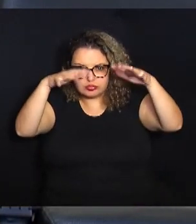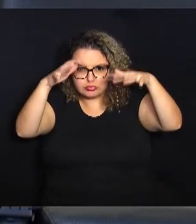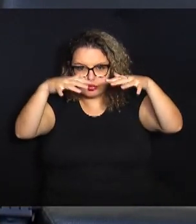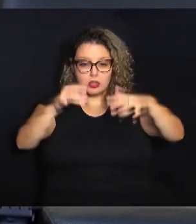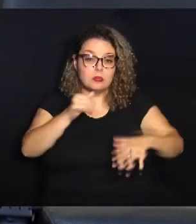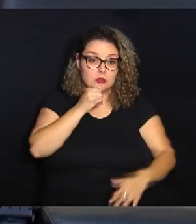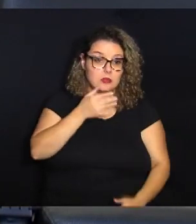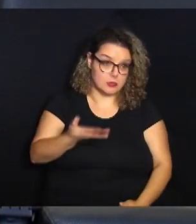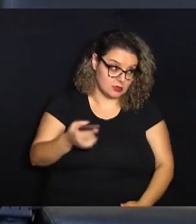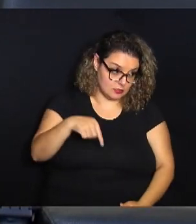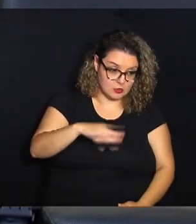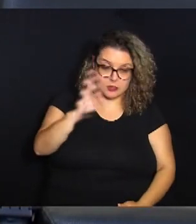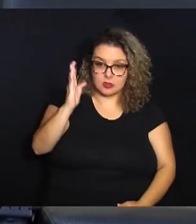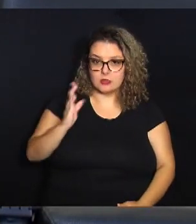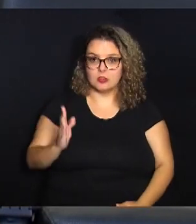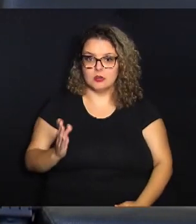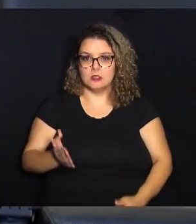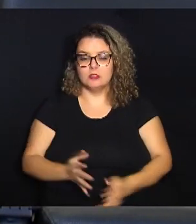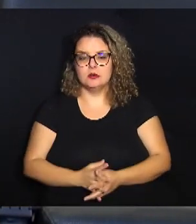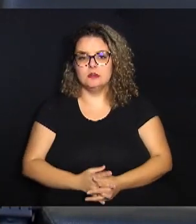exemplos aqui no Brasil, né?